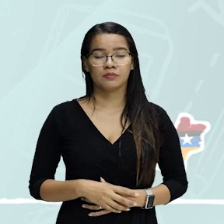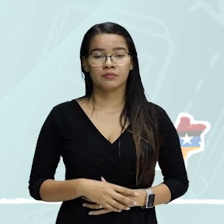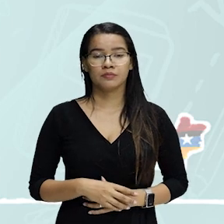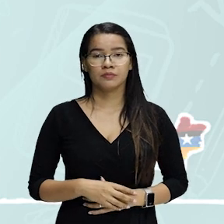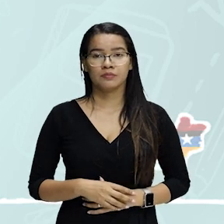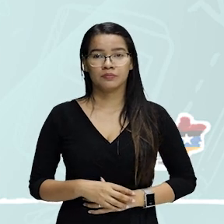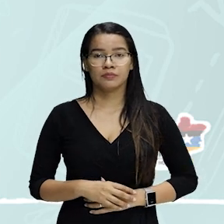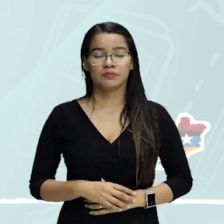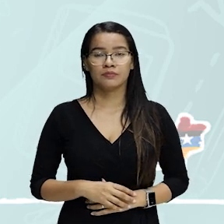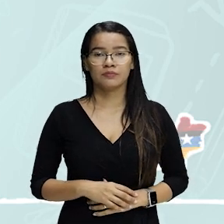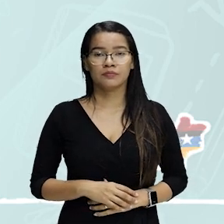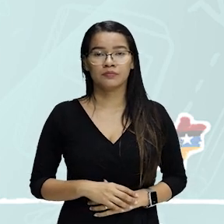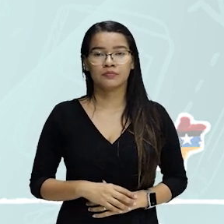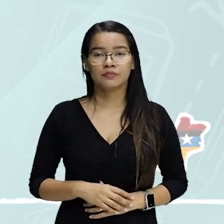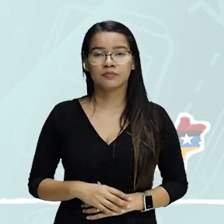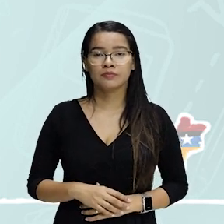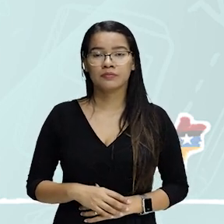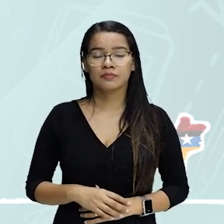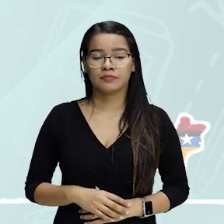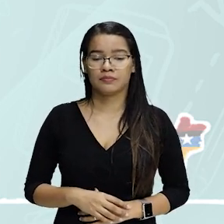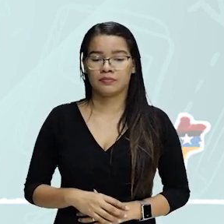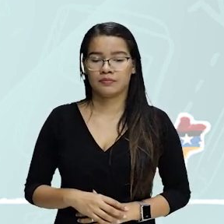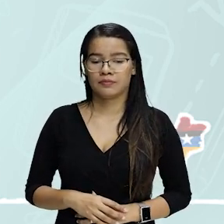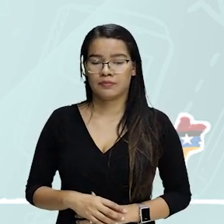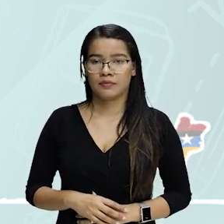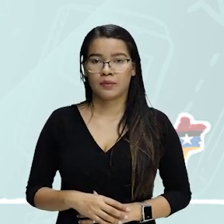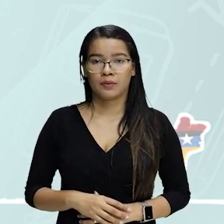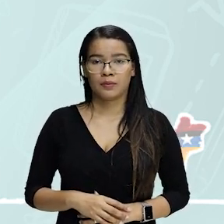segundo, né? Ama e chama da